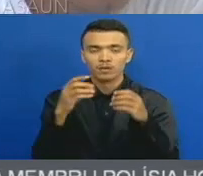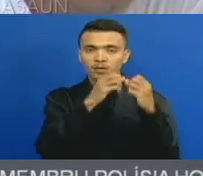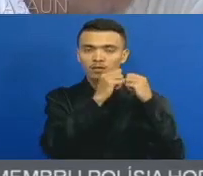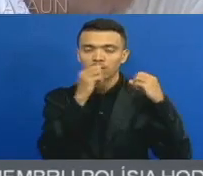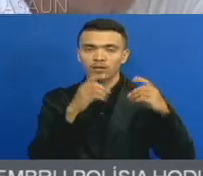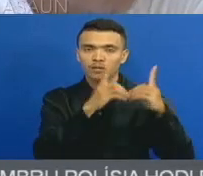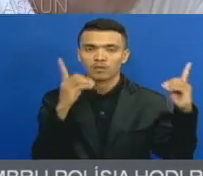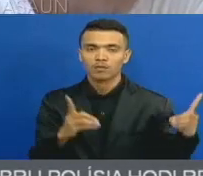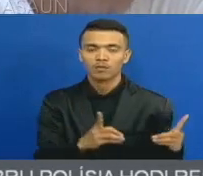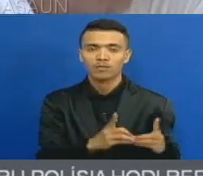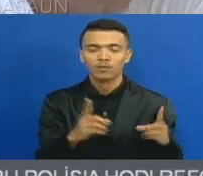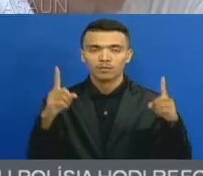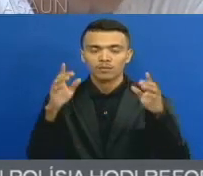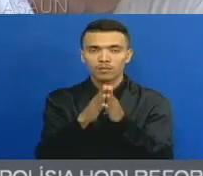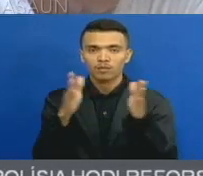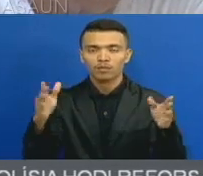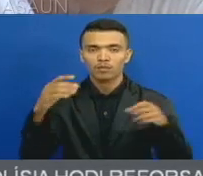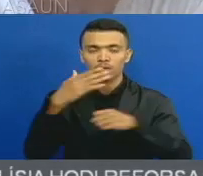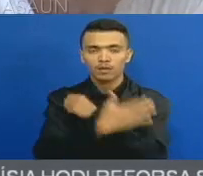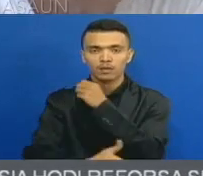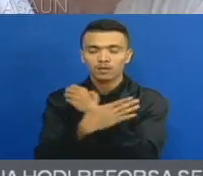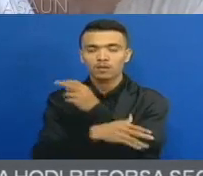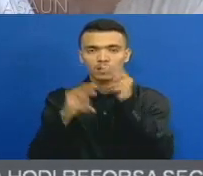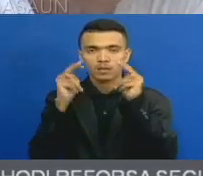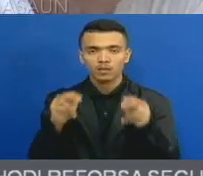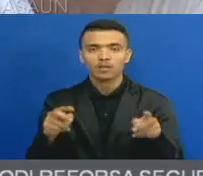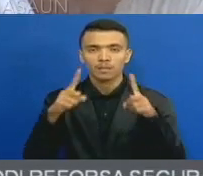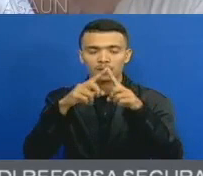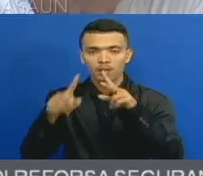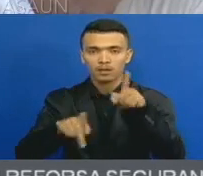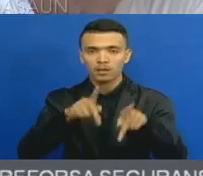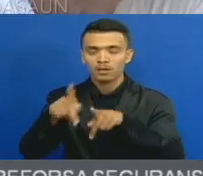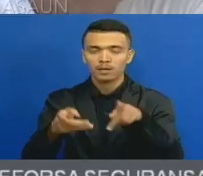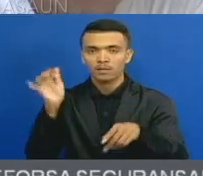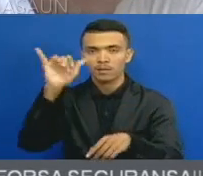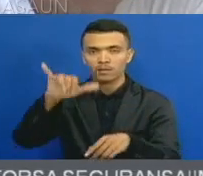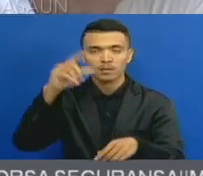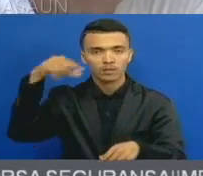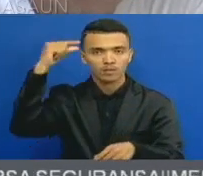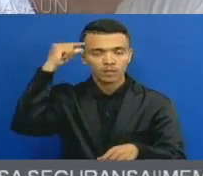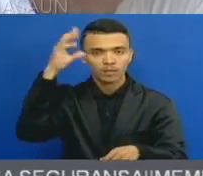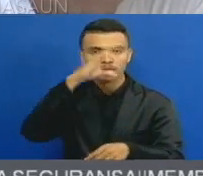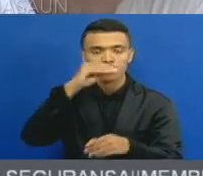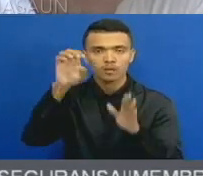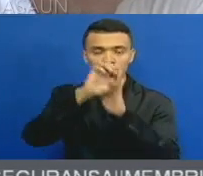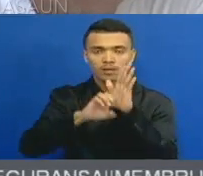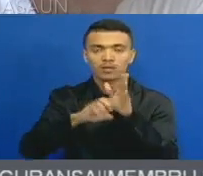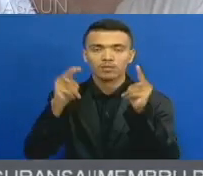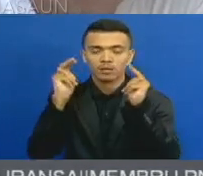domin rai né, lá os rai dele, mas bem tem domin mos nia é mais sira, quando ainda nem governo que estádio sira tu irmã tem